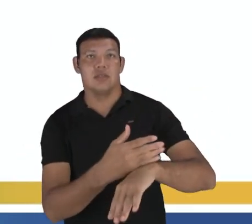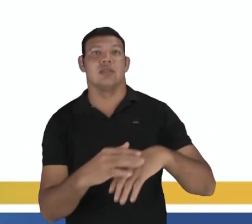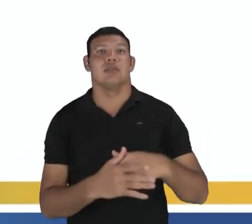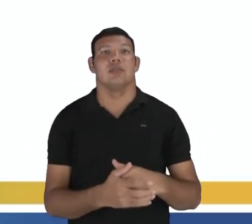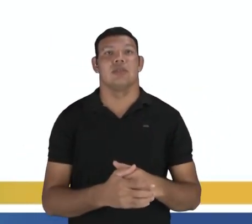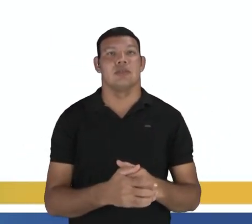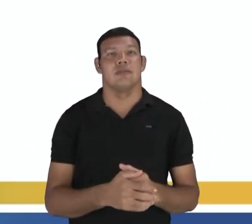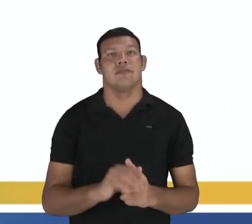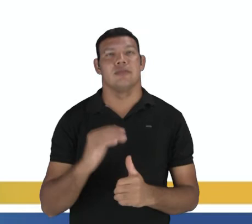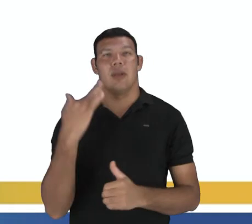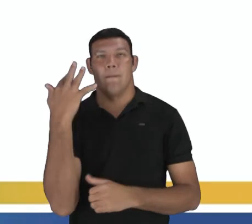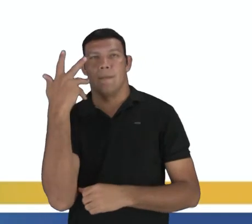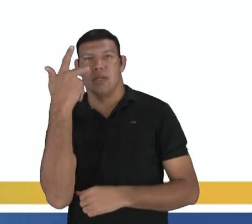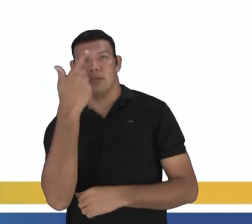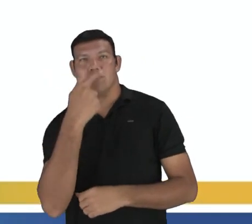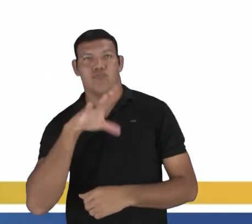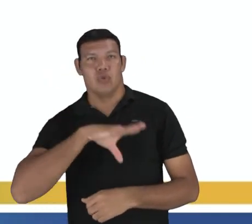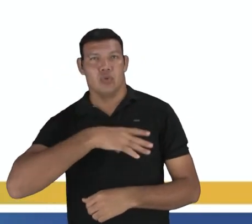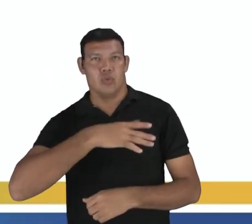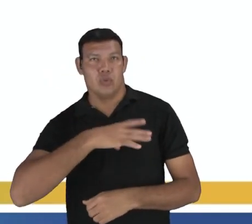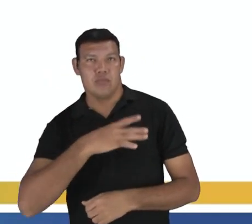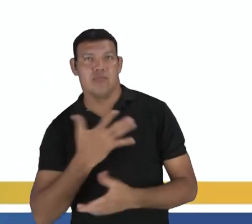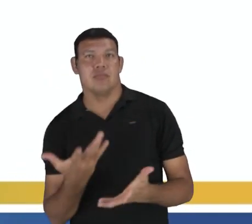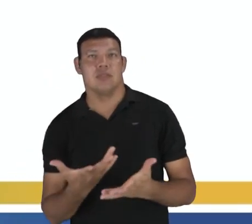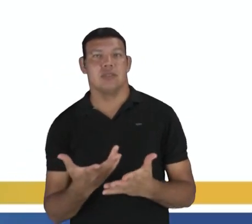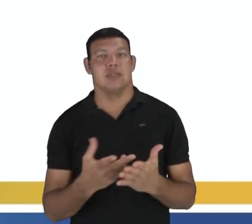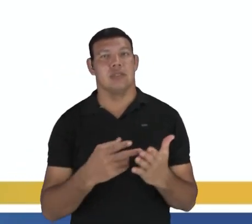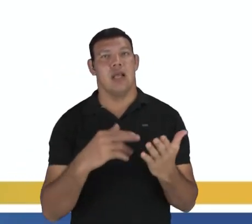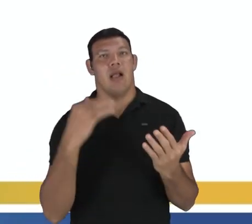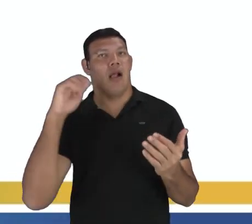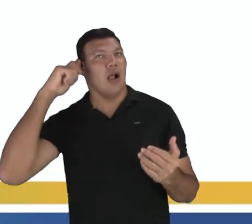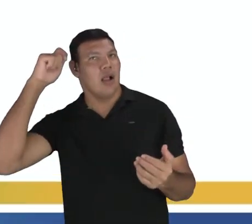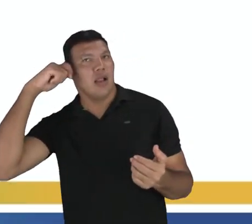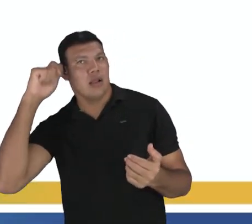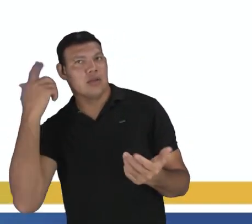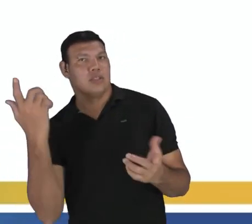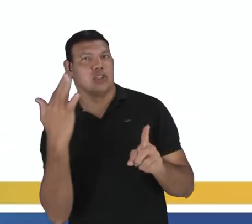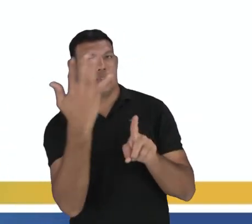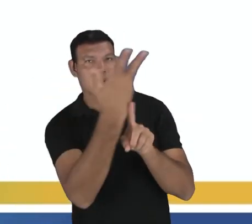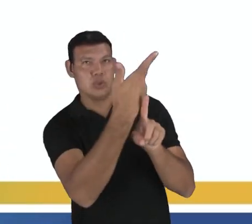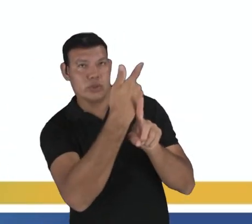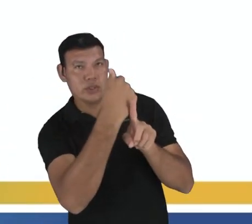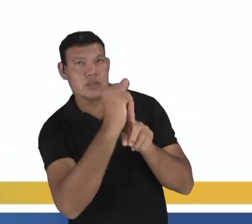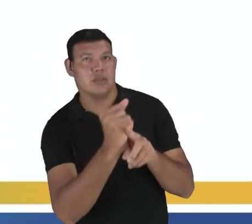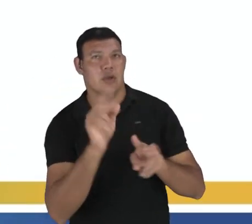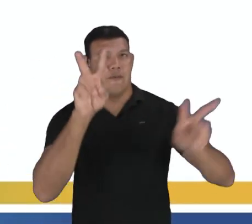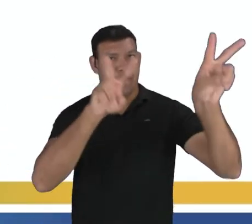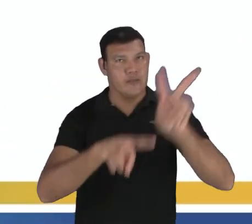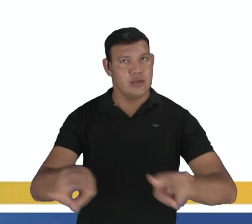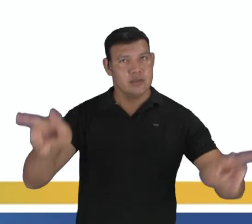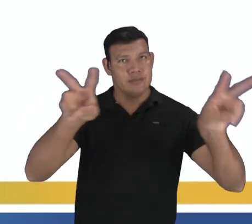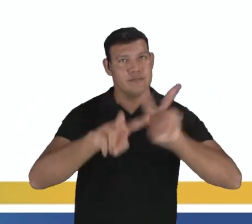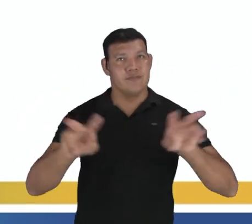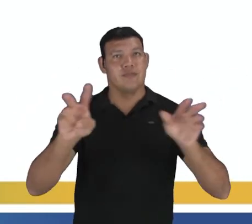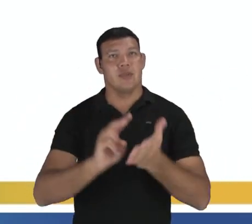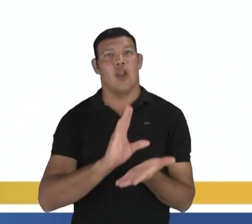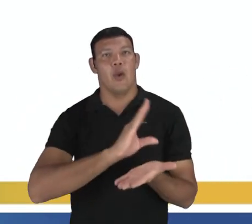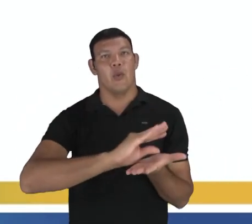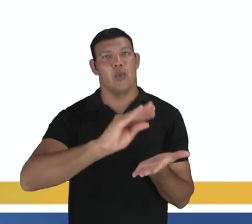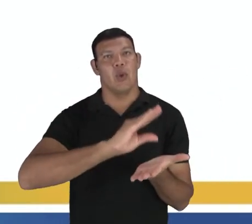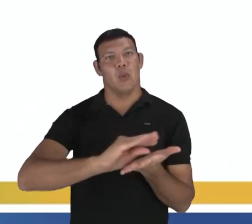de cidades aí que vão contar com a expressão artística da Holanda, né? As questões visuais,